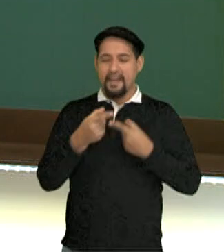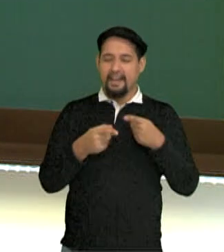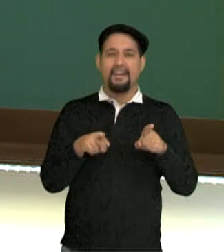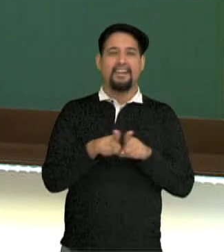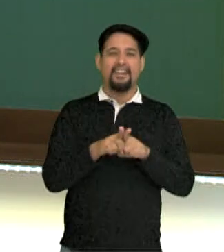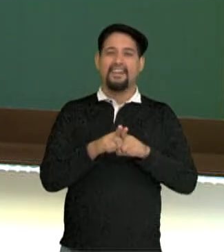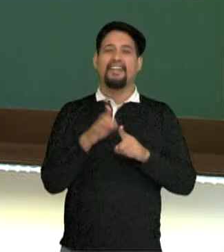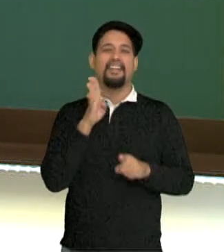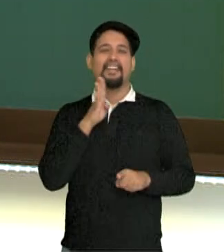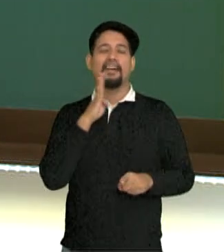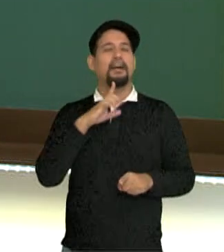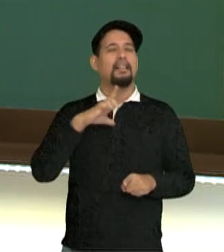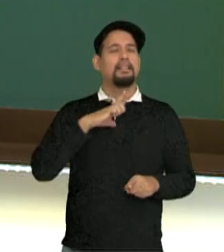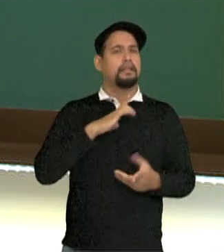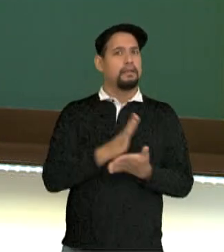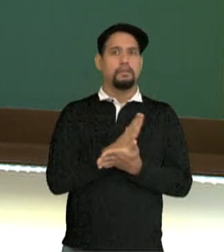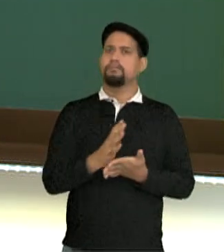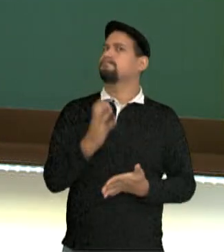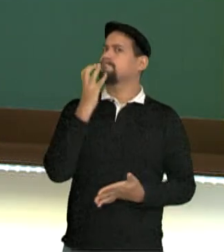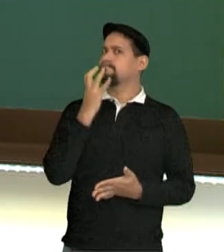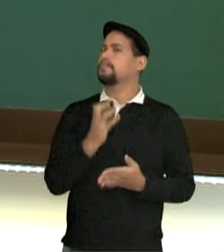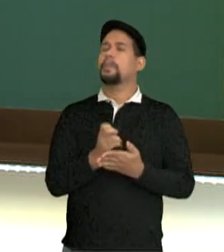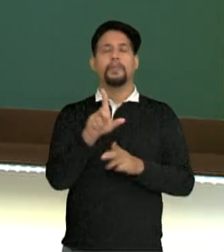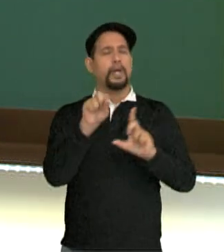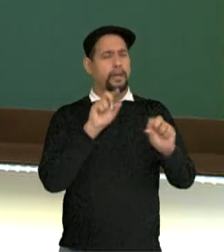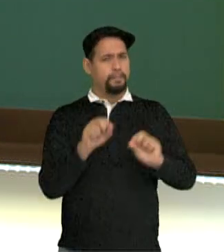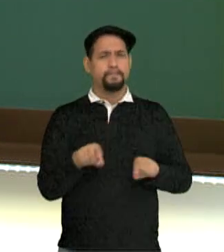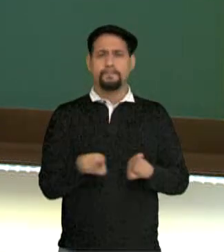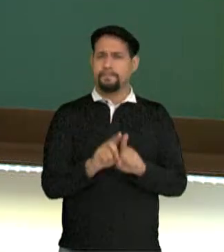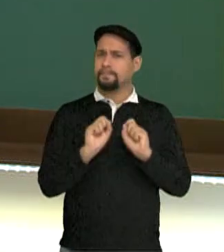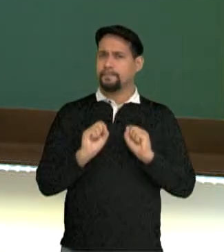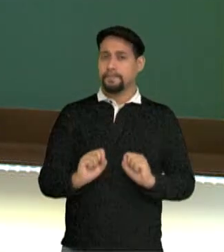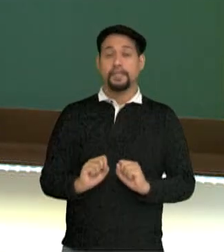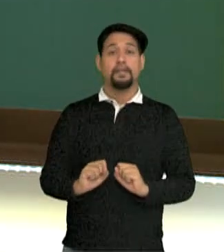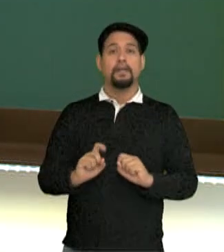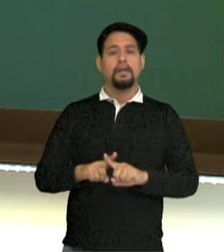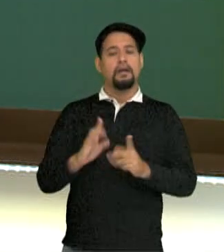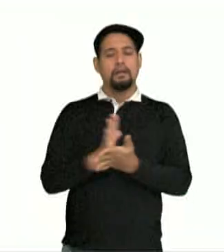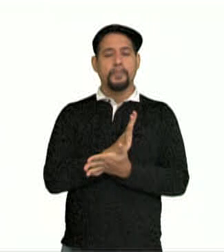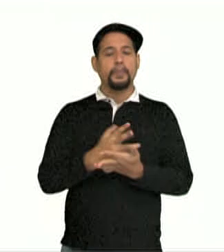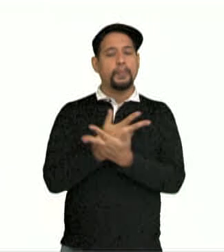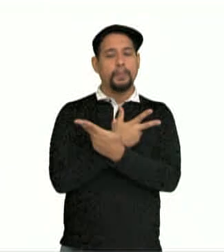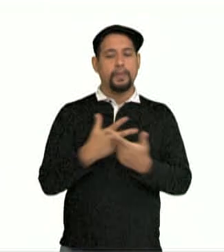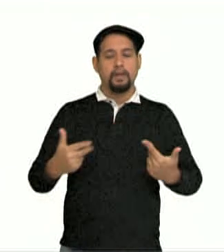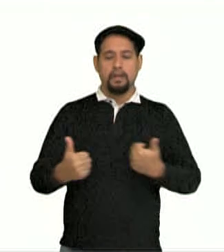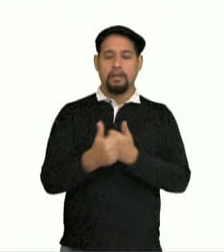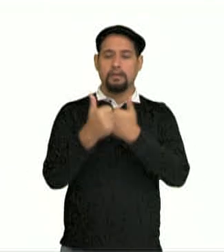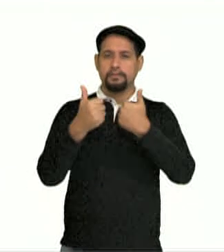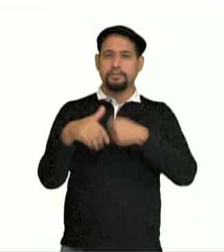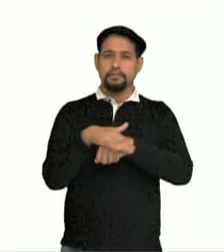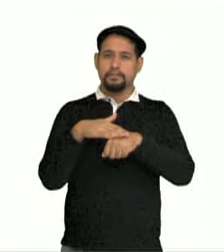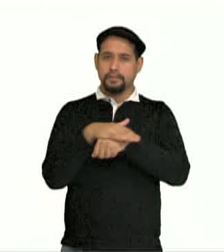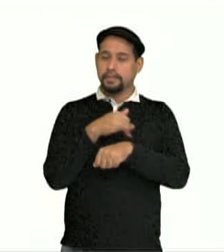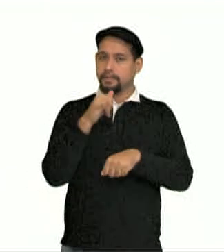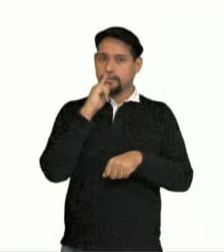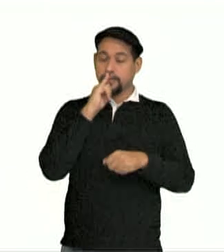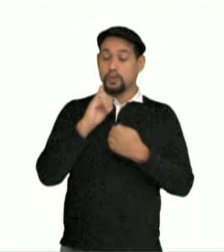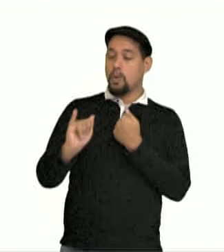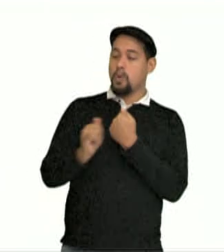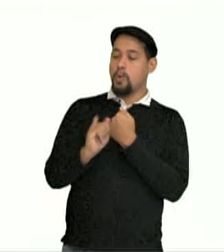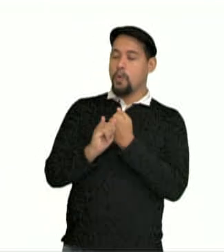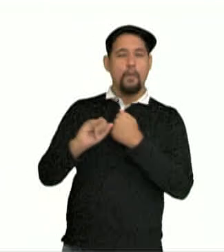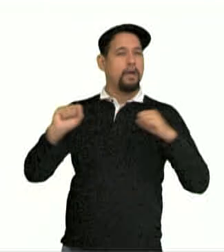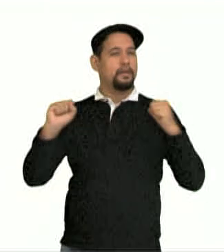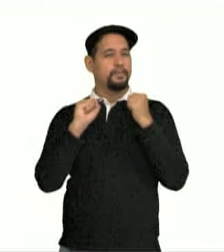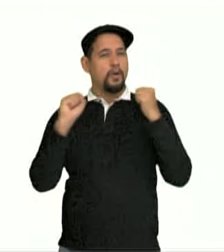E tem algumas sérias também que você pode escolher. Outras podem ser próximas de comentários, como crônicas